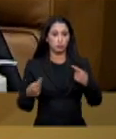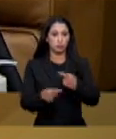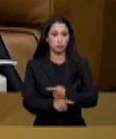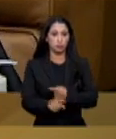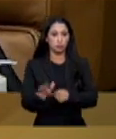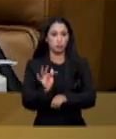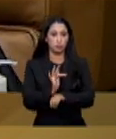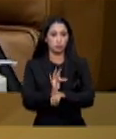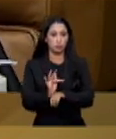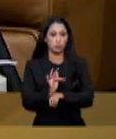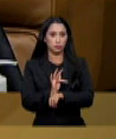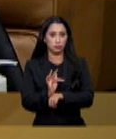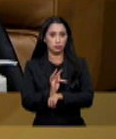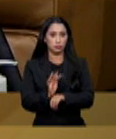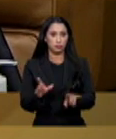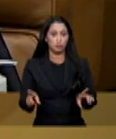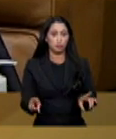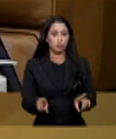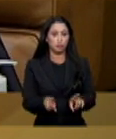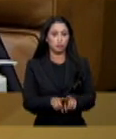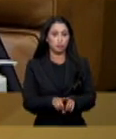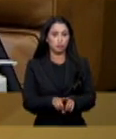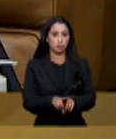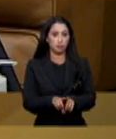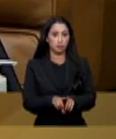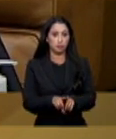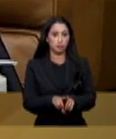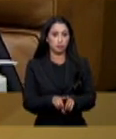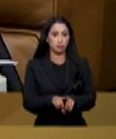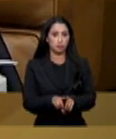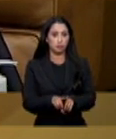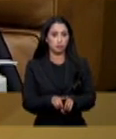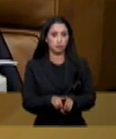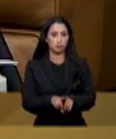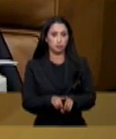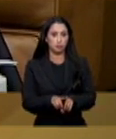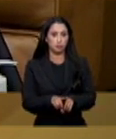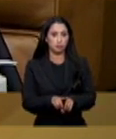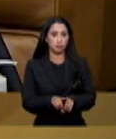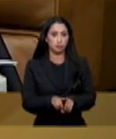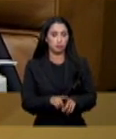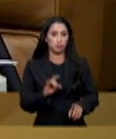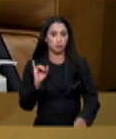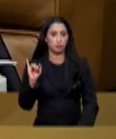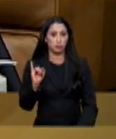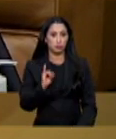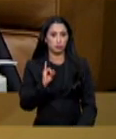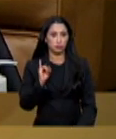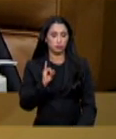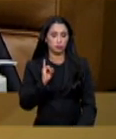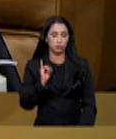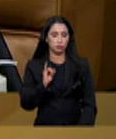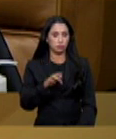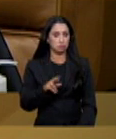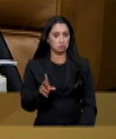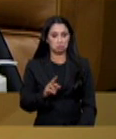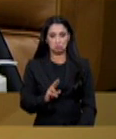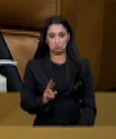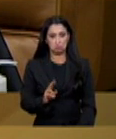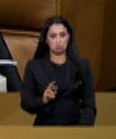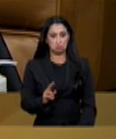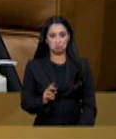inconstitucionalidade formal e também do ponto de vista do mérito, substancialmente, não há,